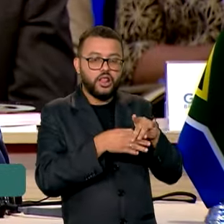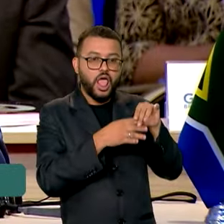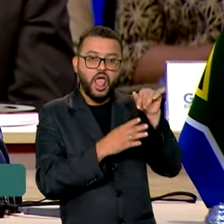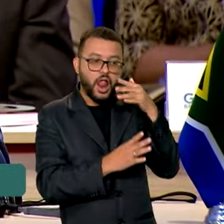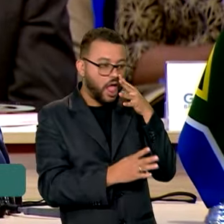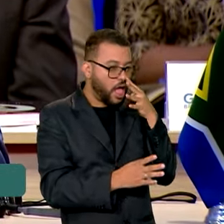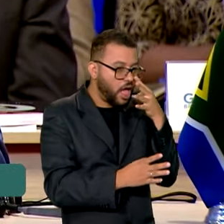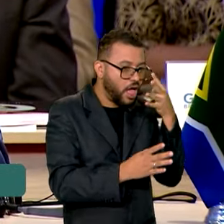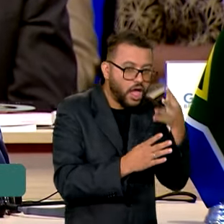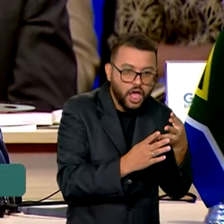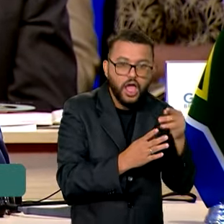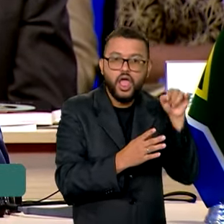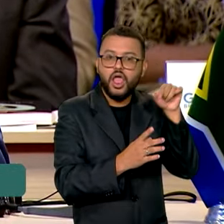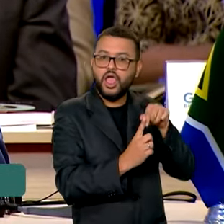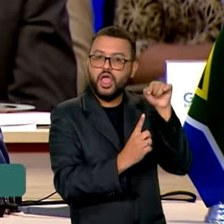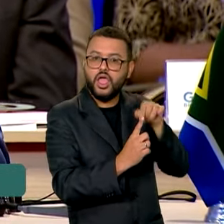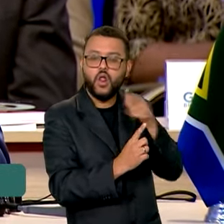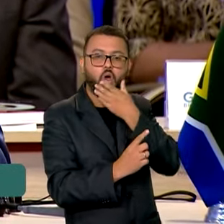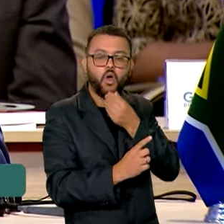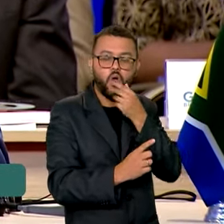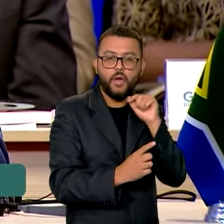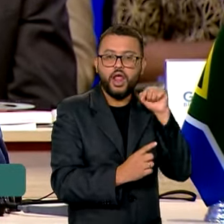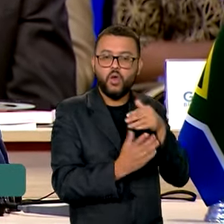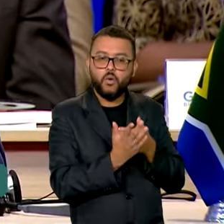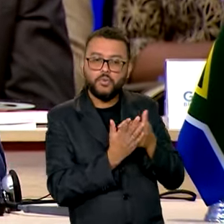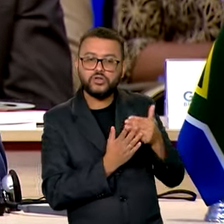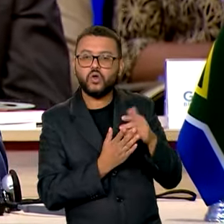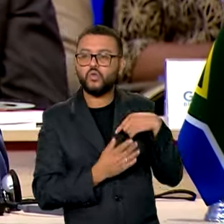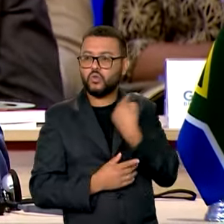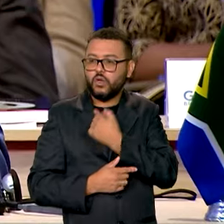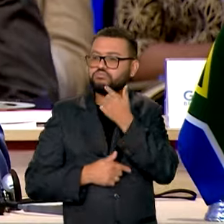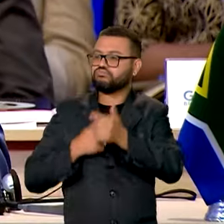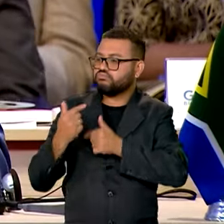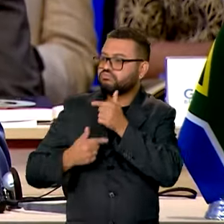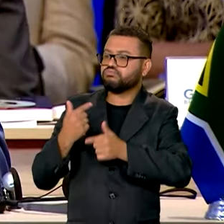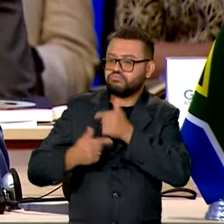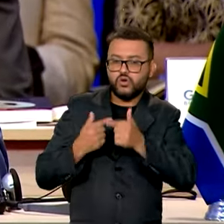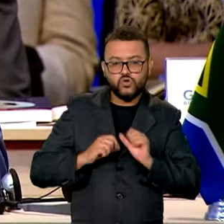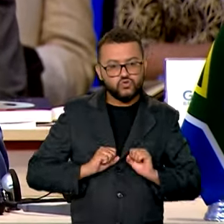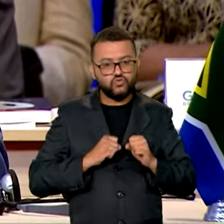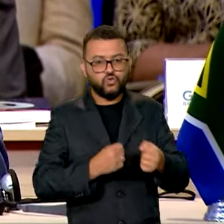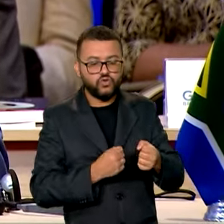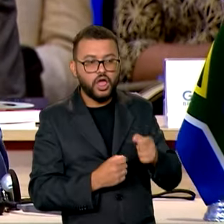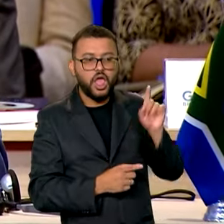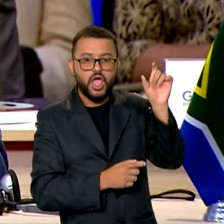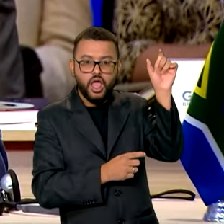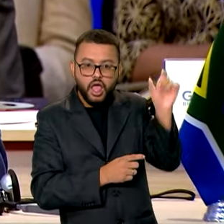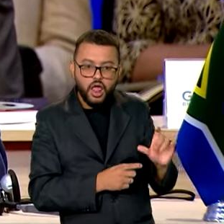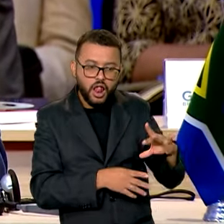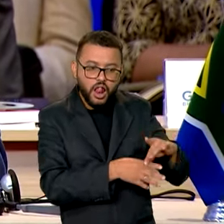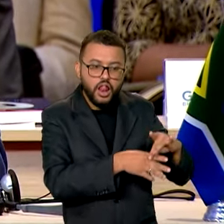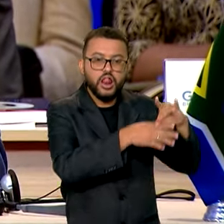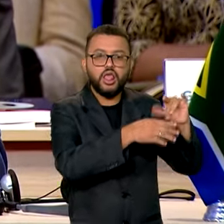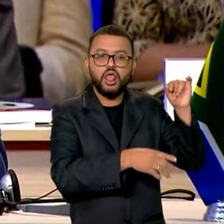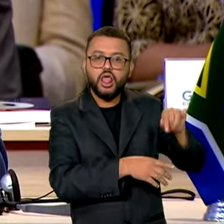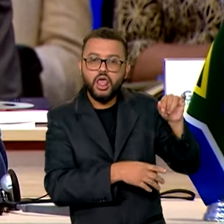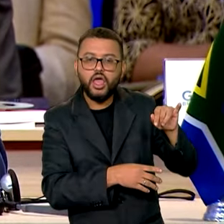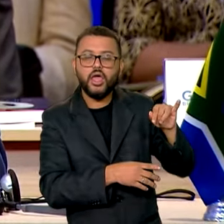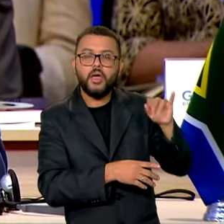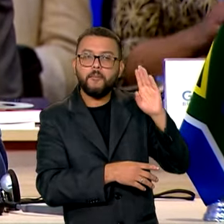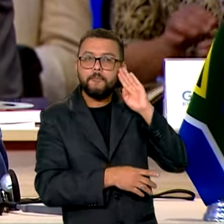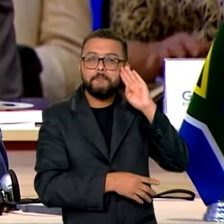a todos, desde o primeiro momento dos nossos trabalhos. Uma liderança que determinou que a